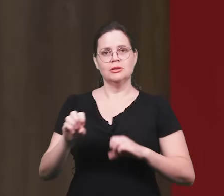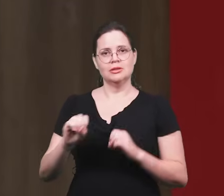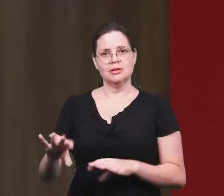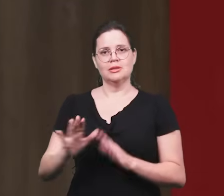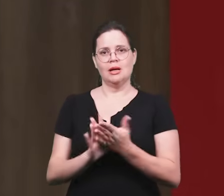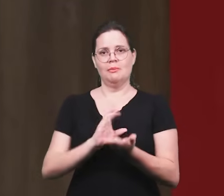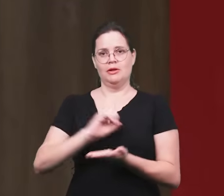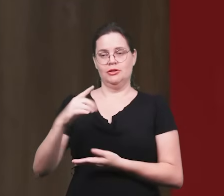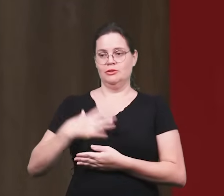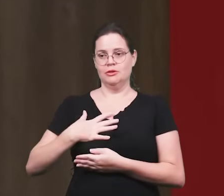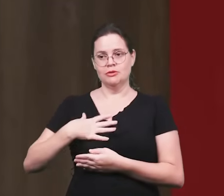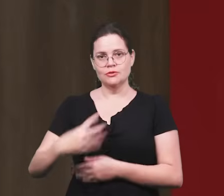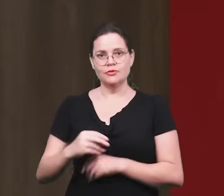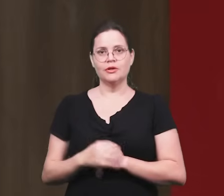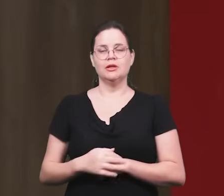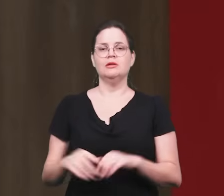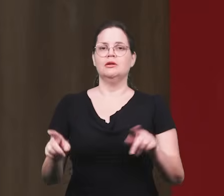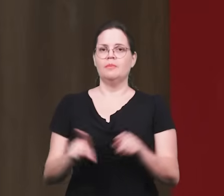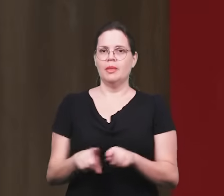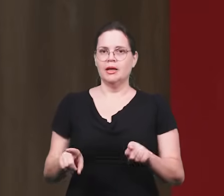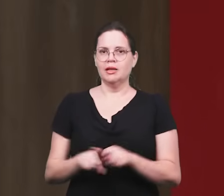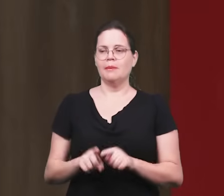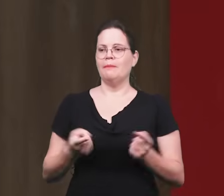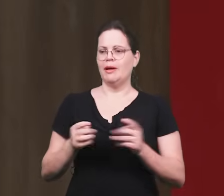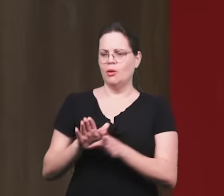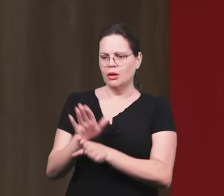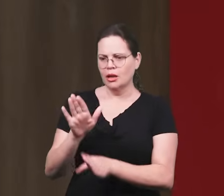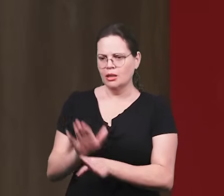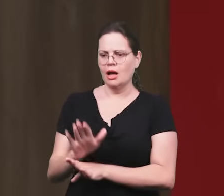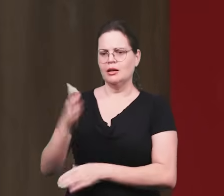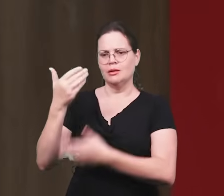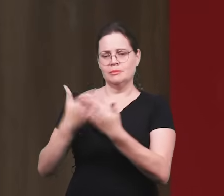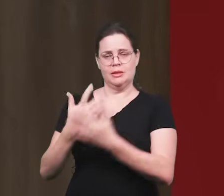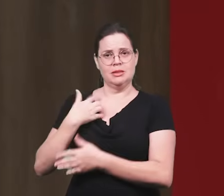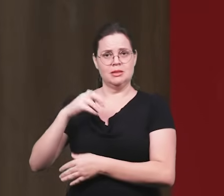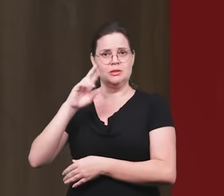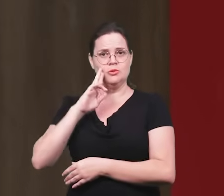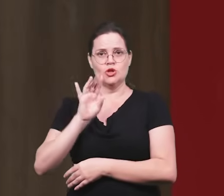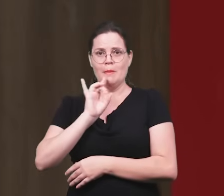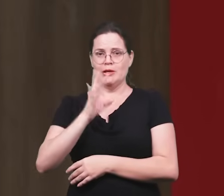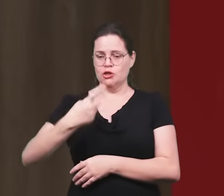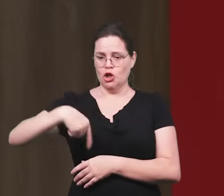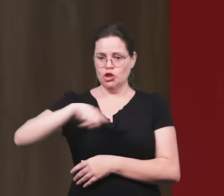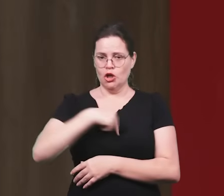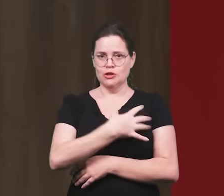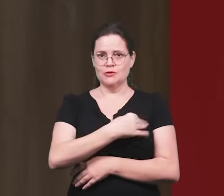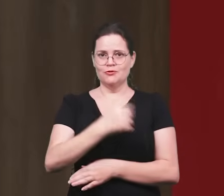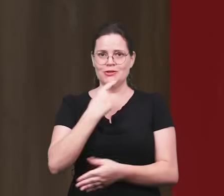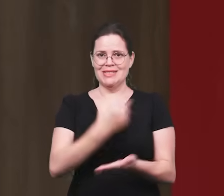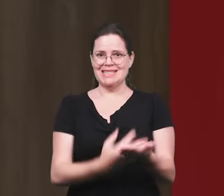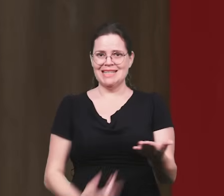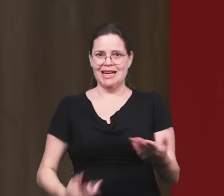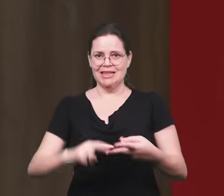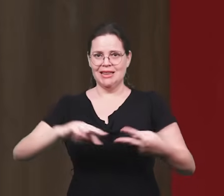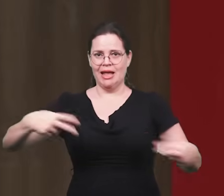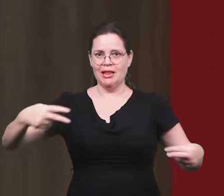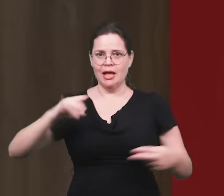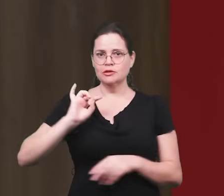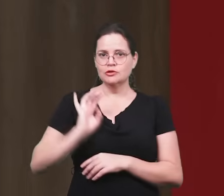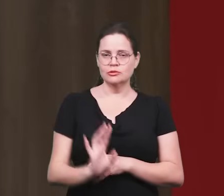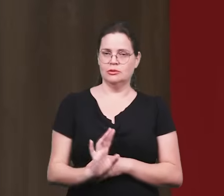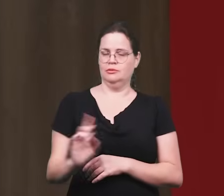somente os nossos filhos de sangue, mas aqueles filhos na fé. São aqueles que o Senhor coloca no nosso caminho, coloca nas nossas